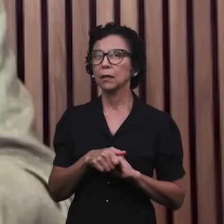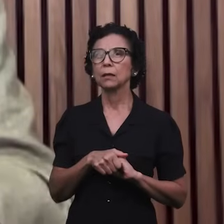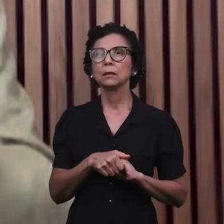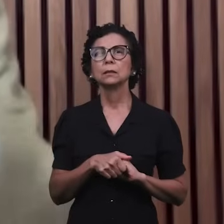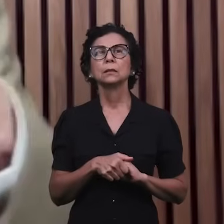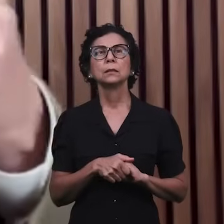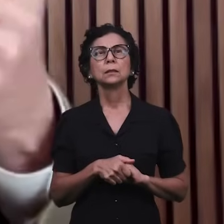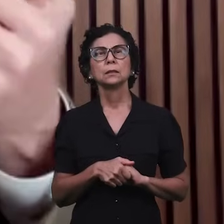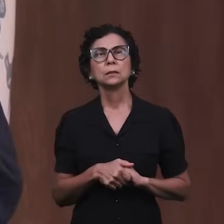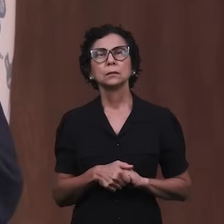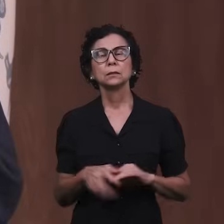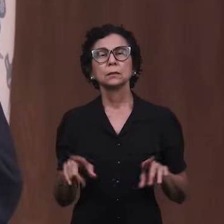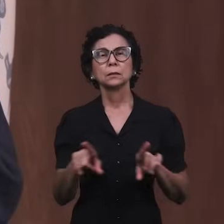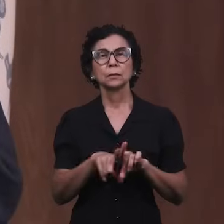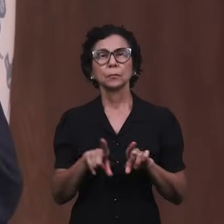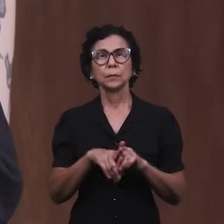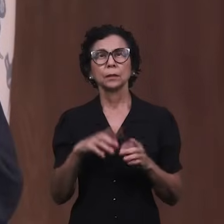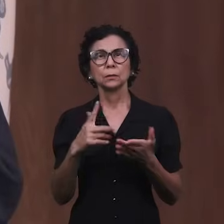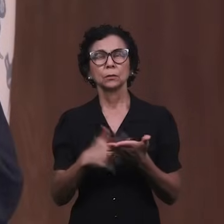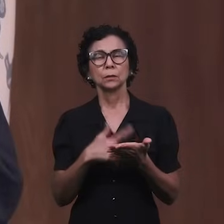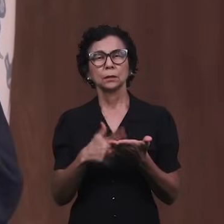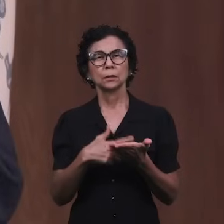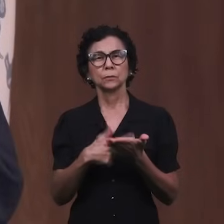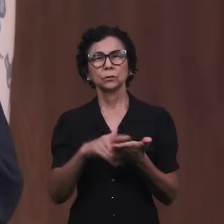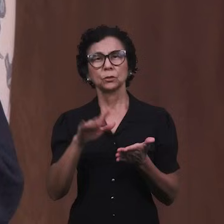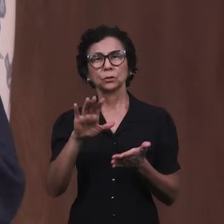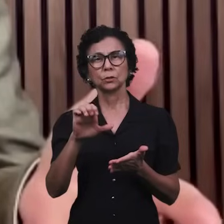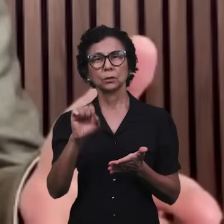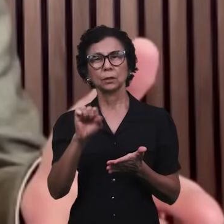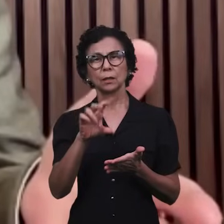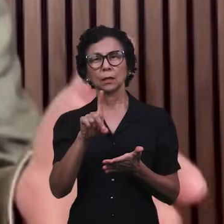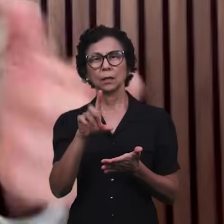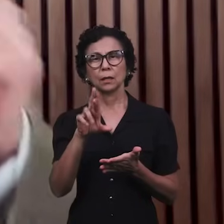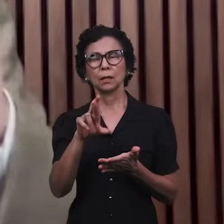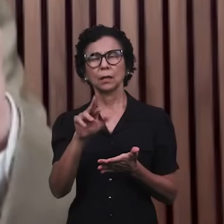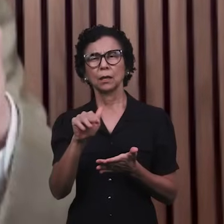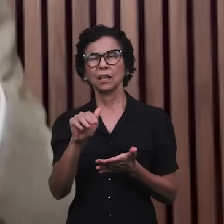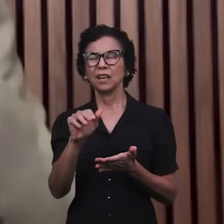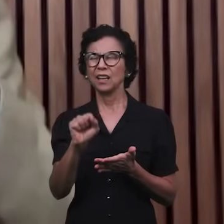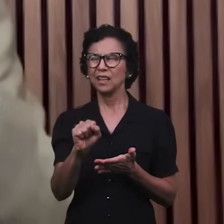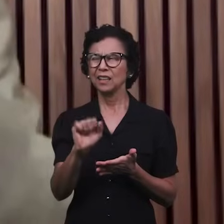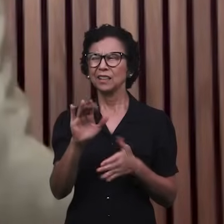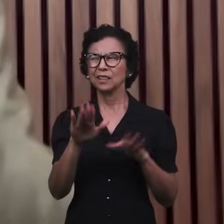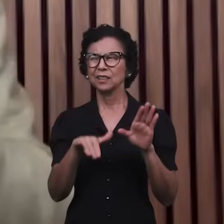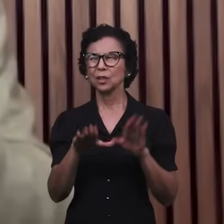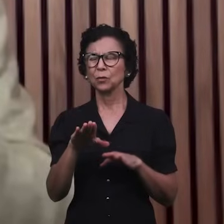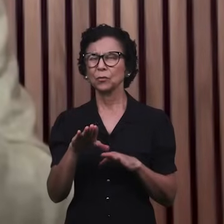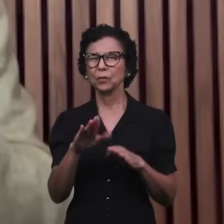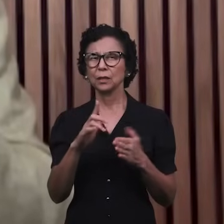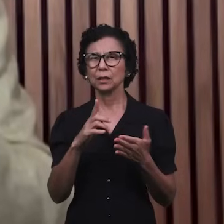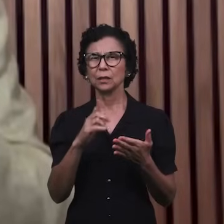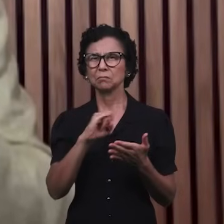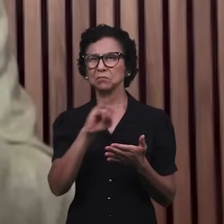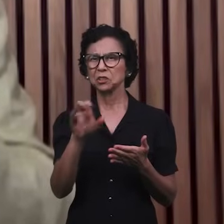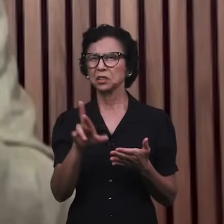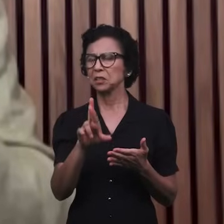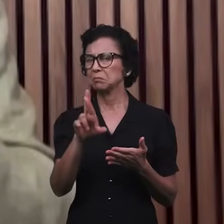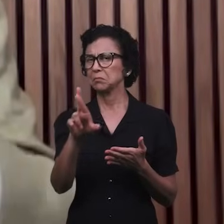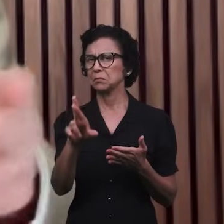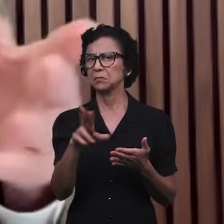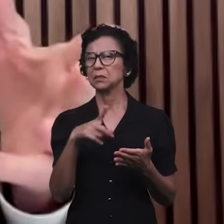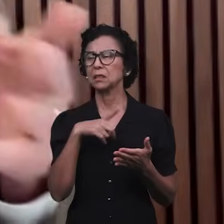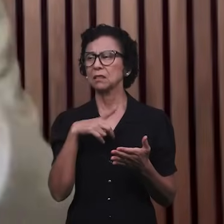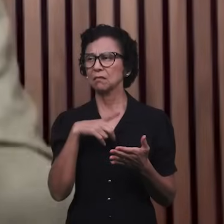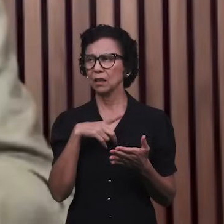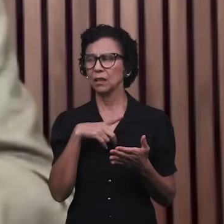tem sim. Pode falar. Também no livro de Esdras, e, se não me engano, um versículo em Jeremias escrito em